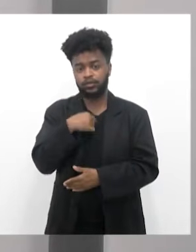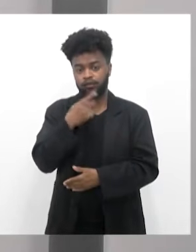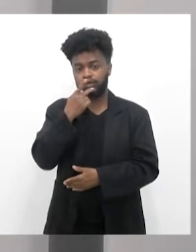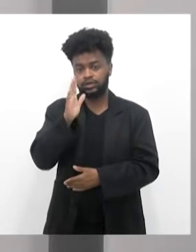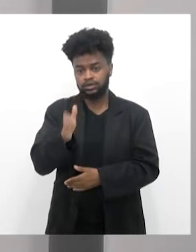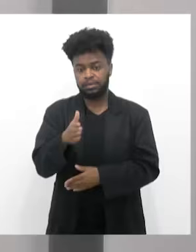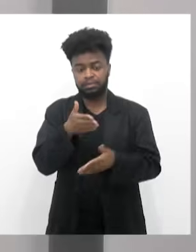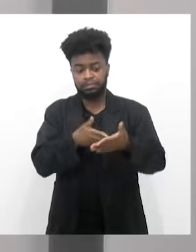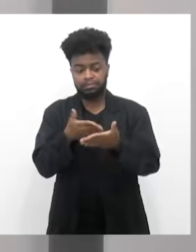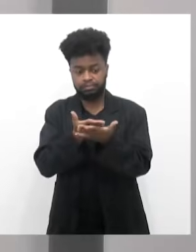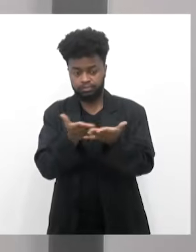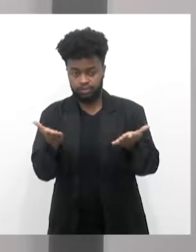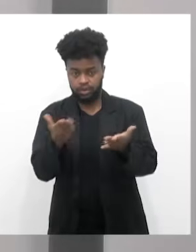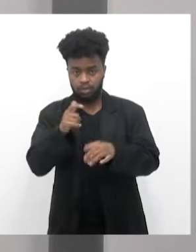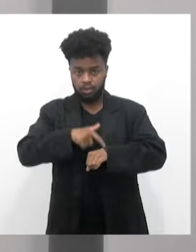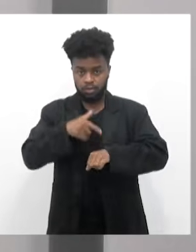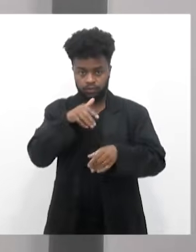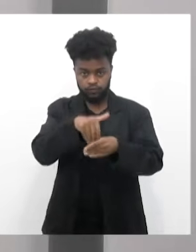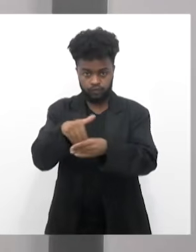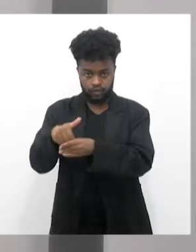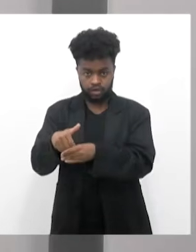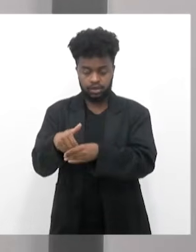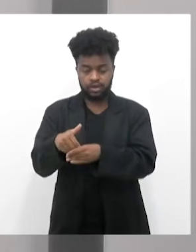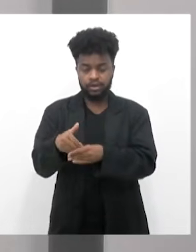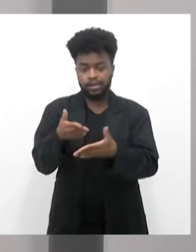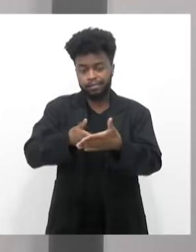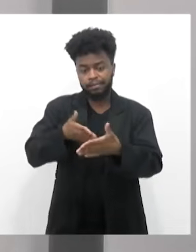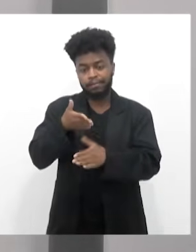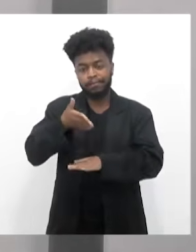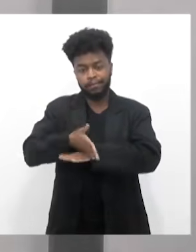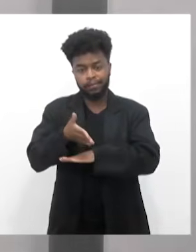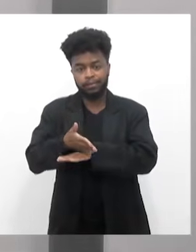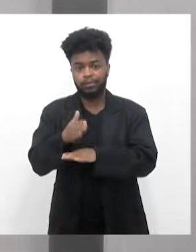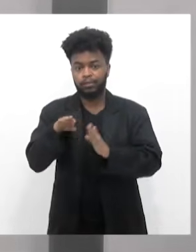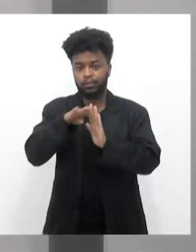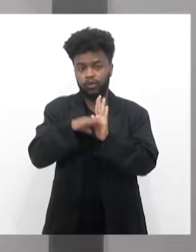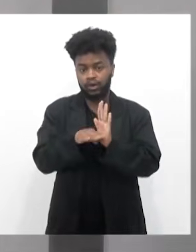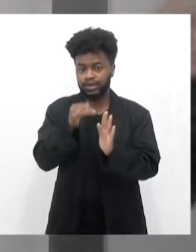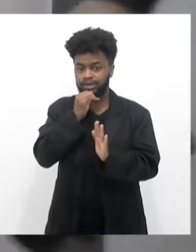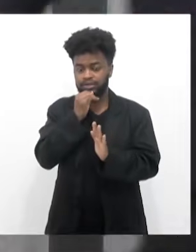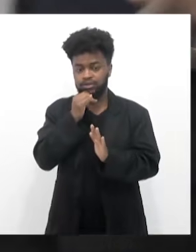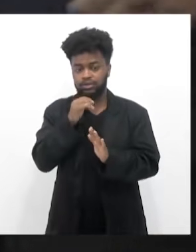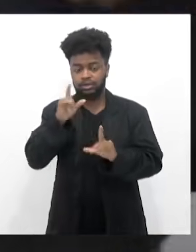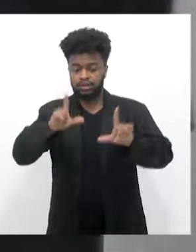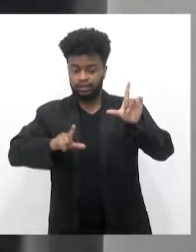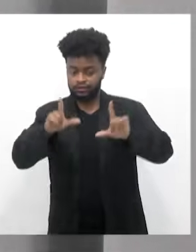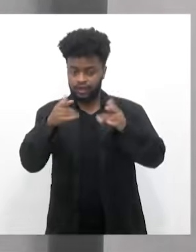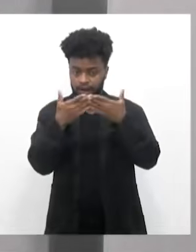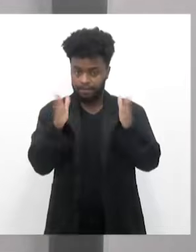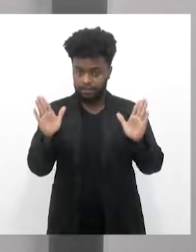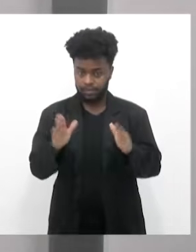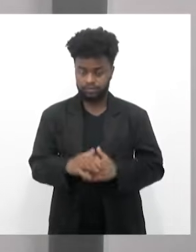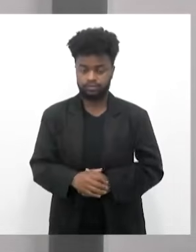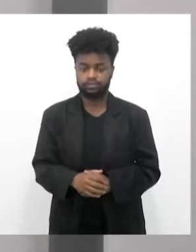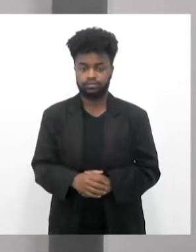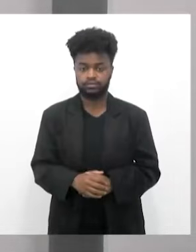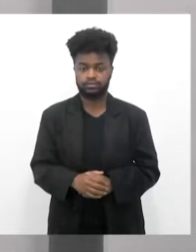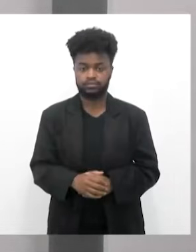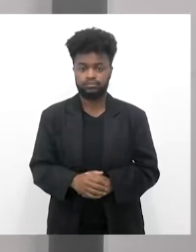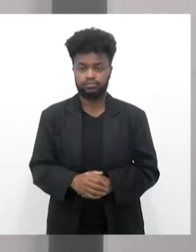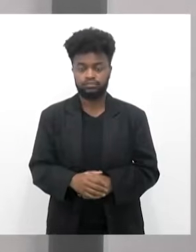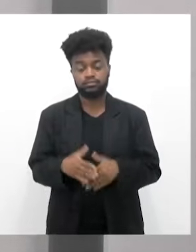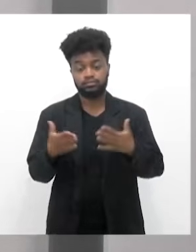o candidato nas eleições habituais de participar de programa, por exemplo, em rede aberta de televisão. Então,